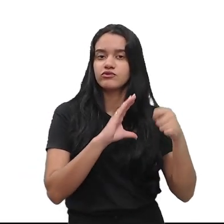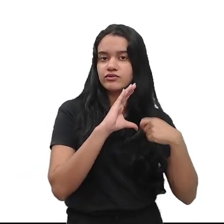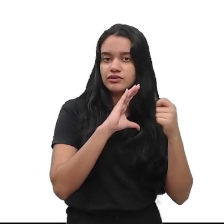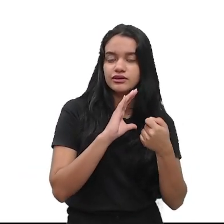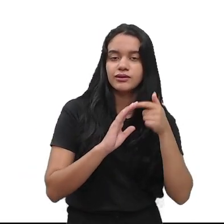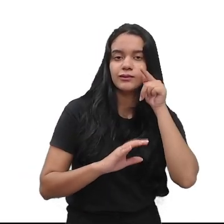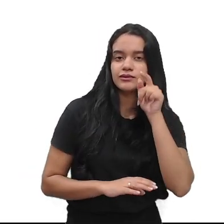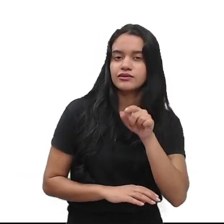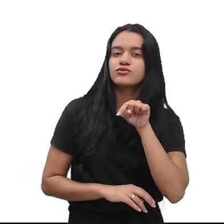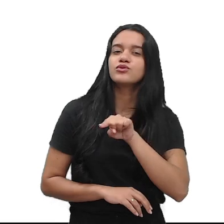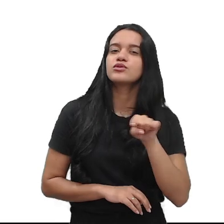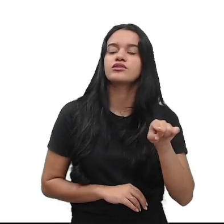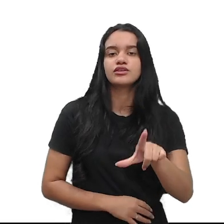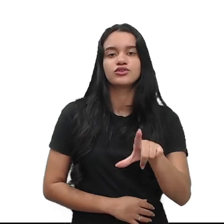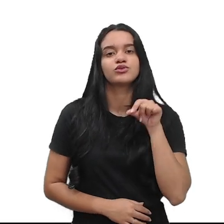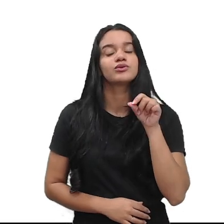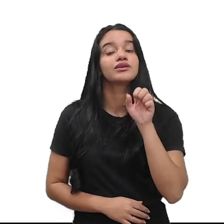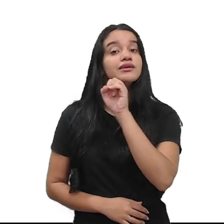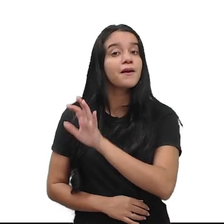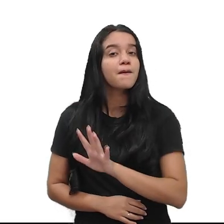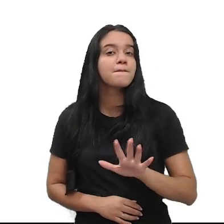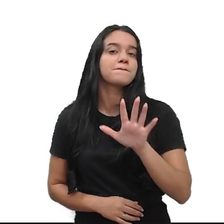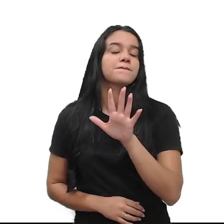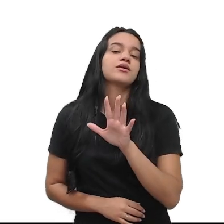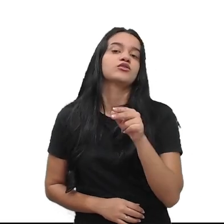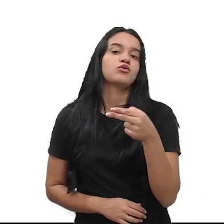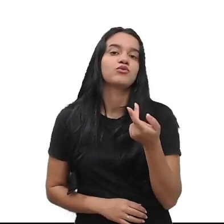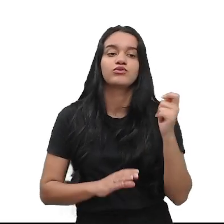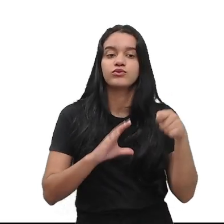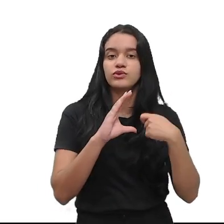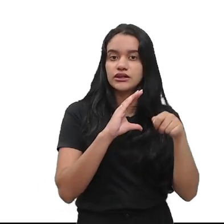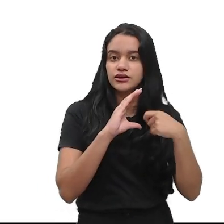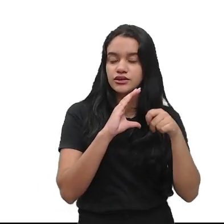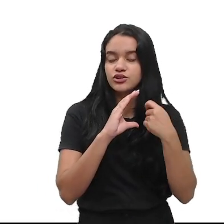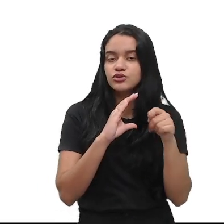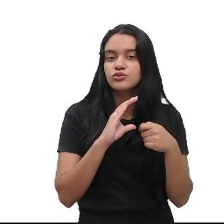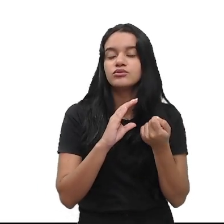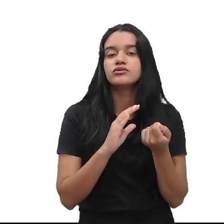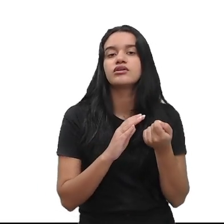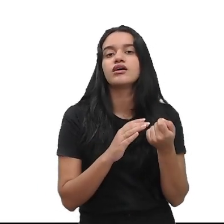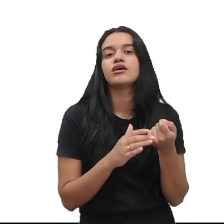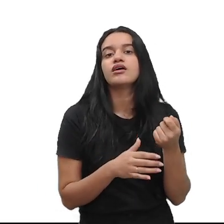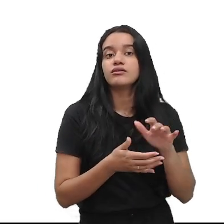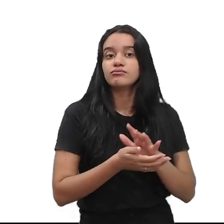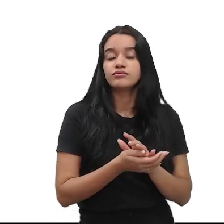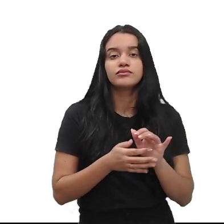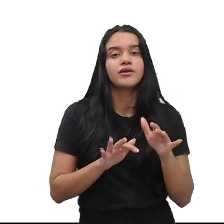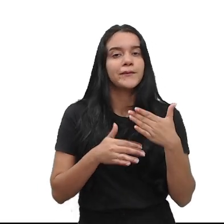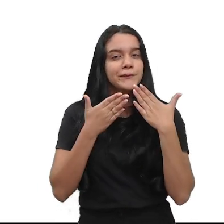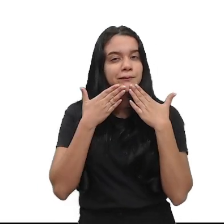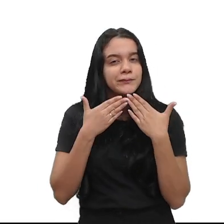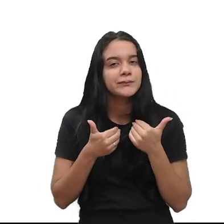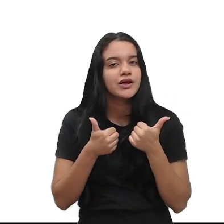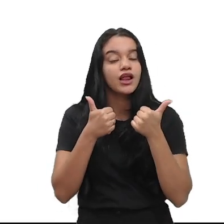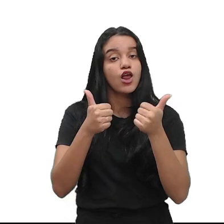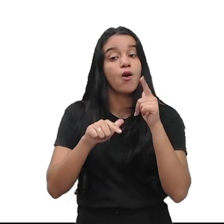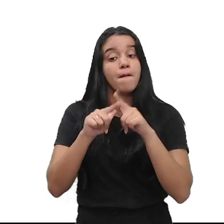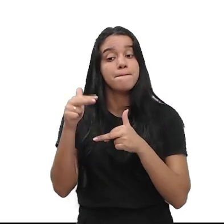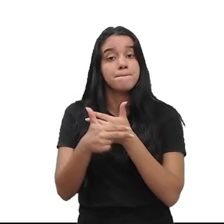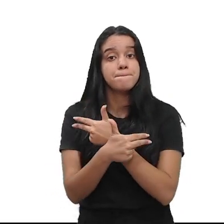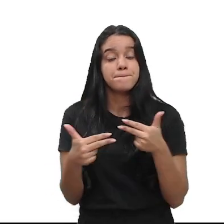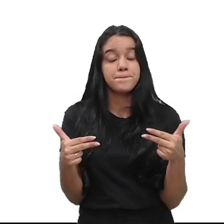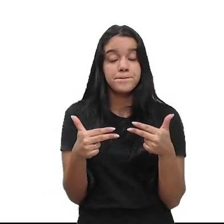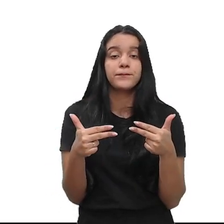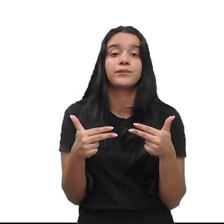você opte sempre por imagens e vídeos de alta qualidade, porque isso vai fazer com que o seu produto fique com